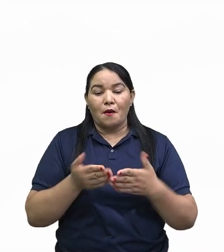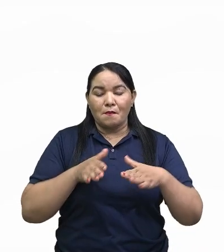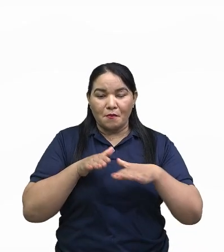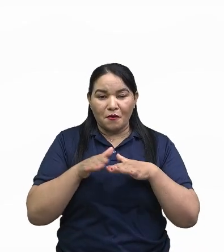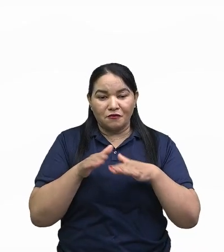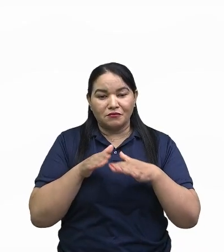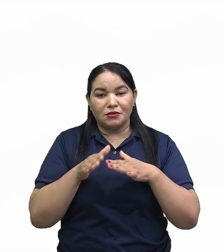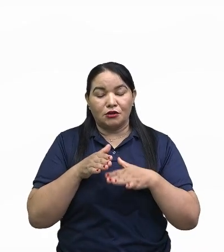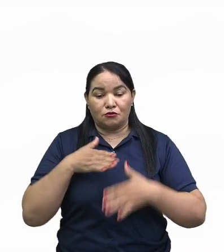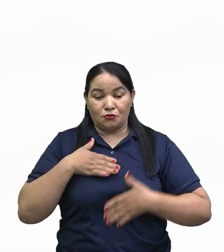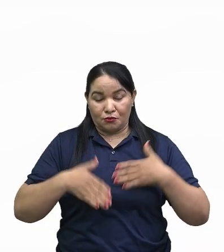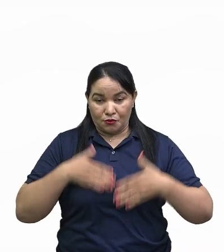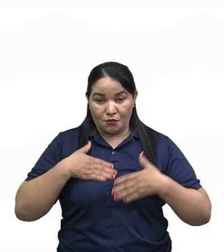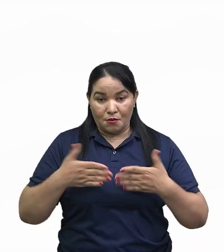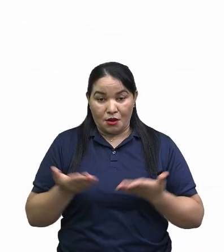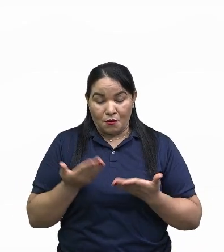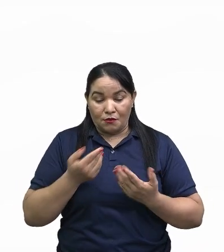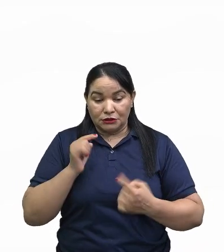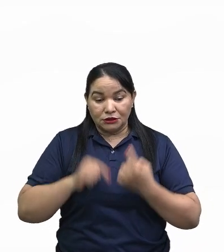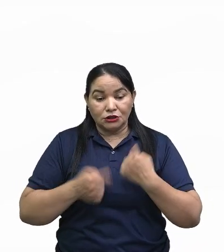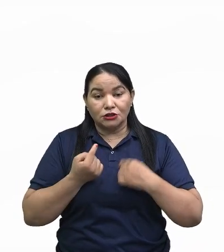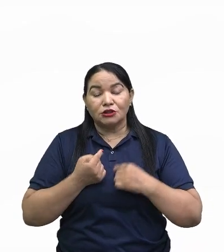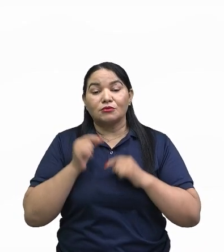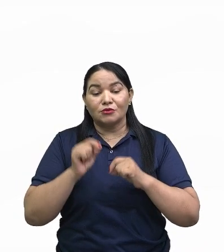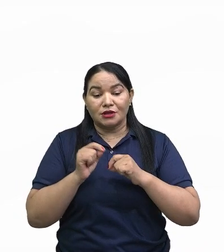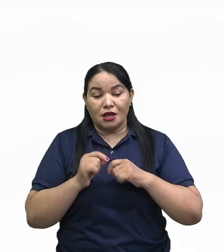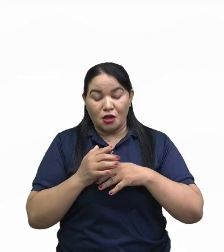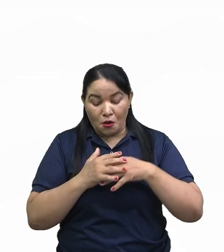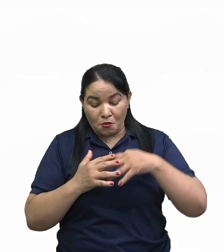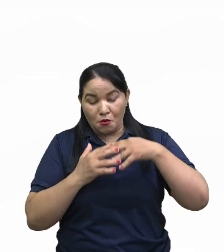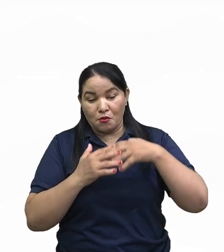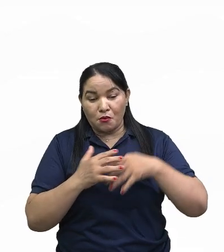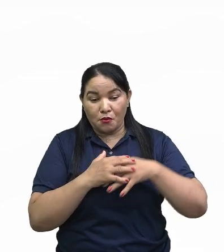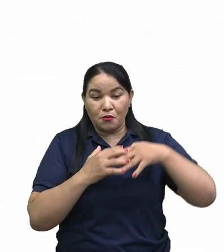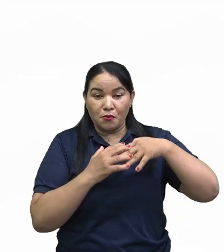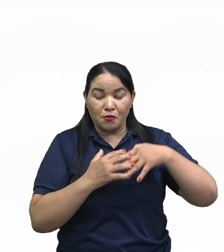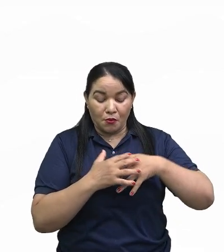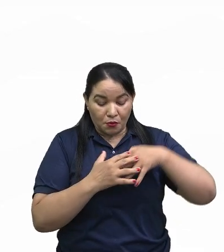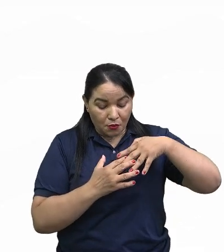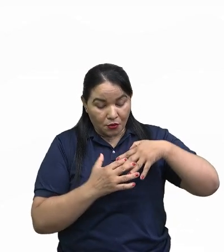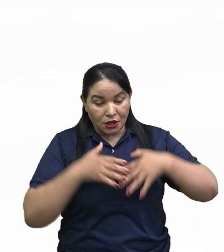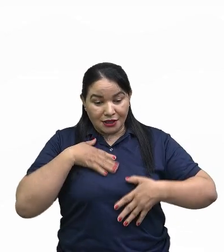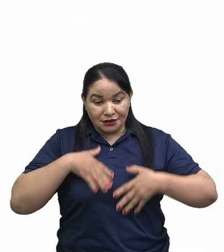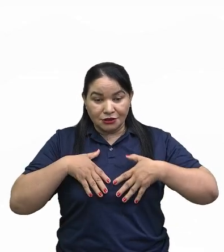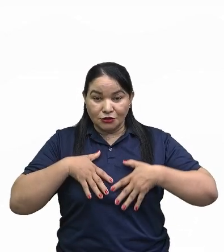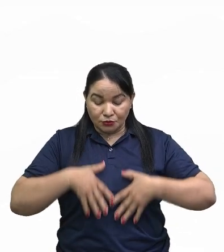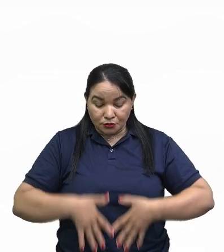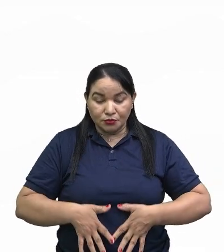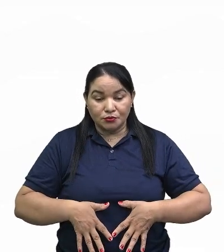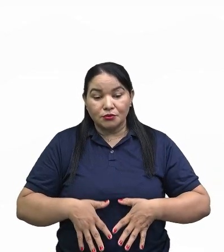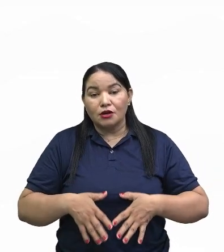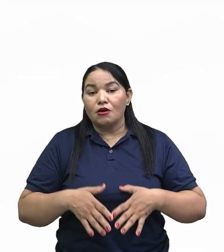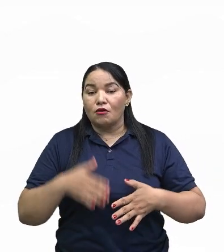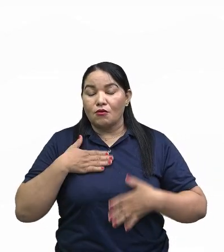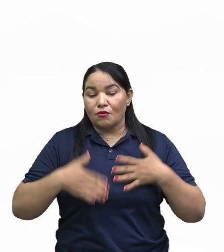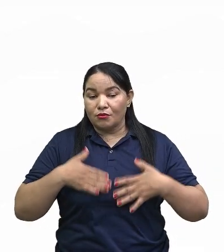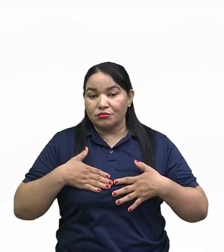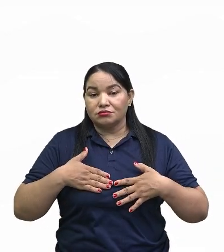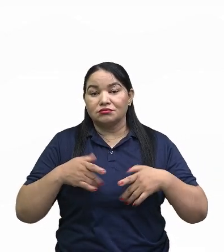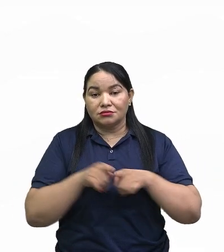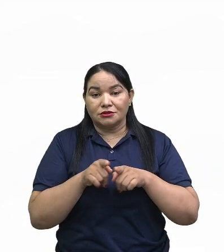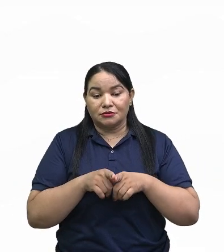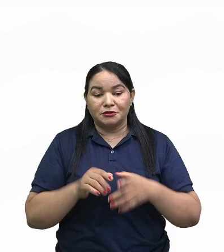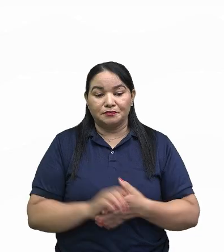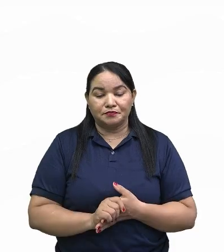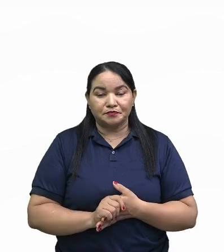esse sistema, né? O sistema muscular, que são diversos músculos do corpo humano. Os músculos são tecidos,